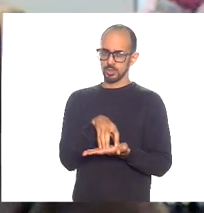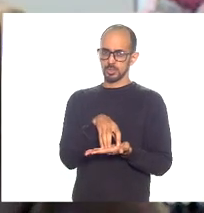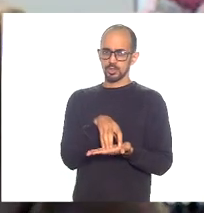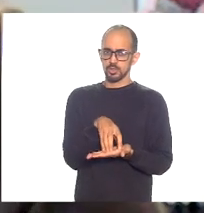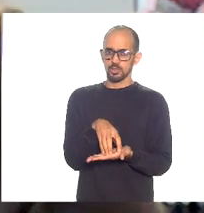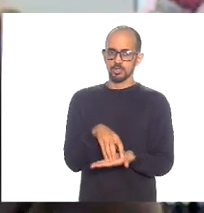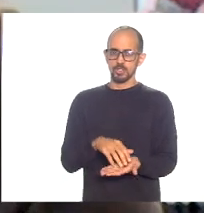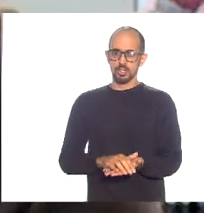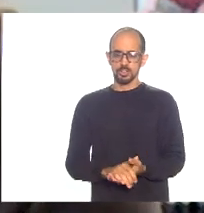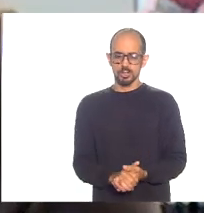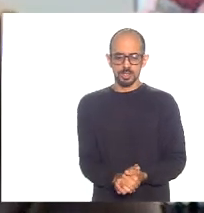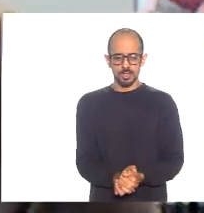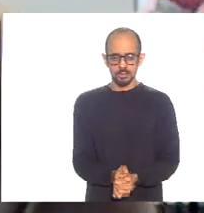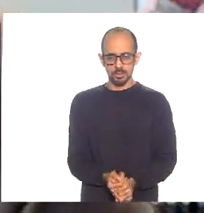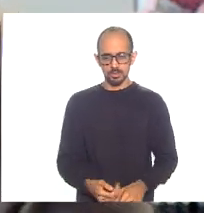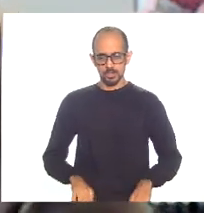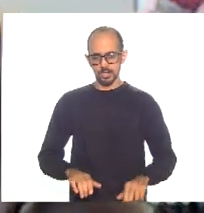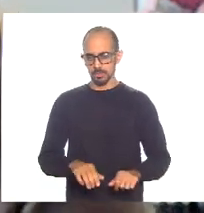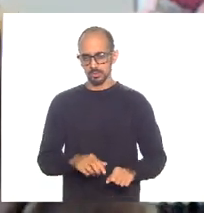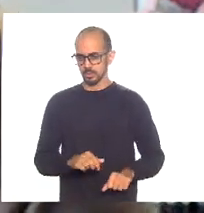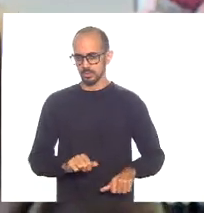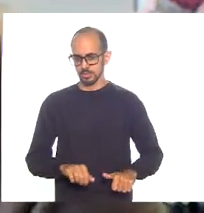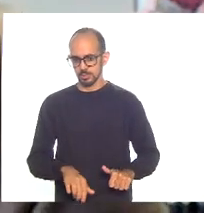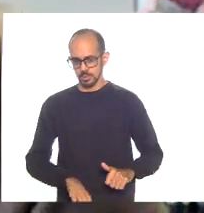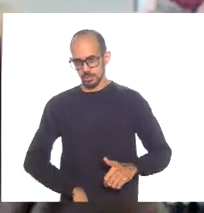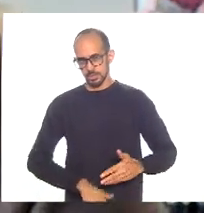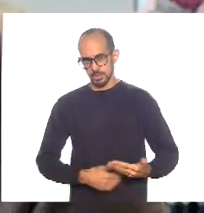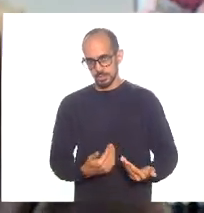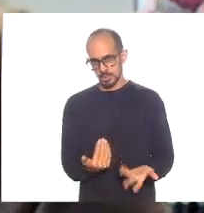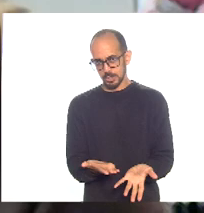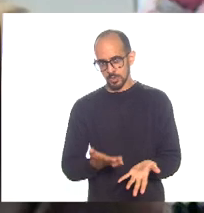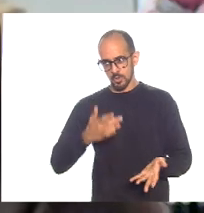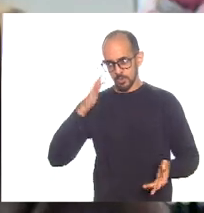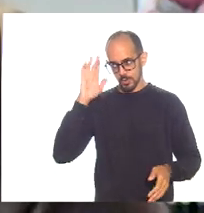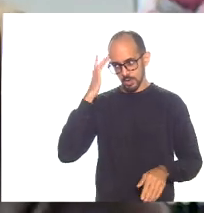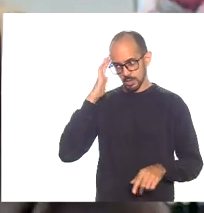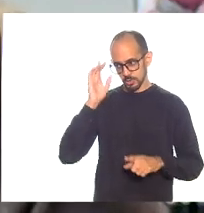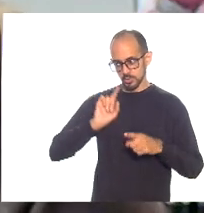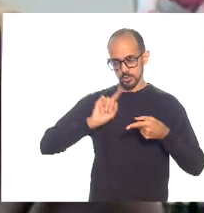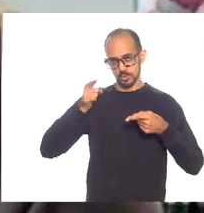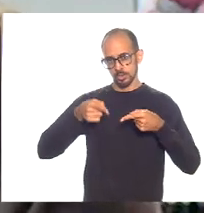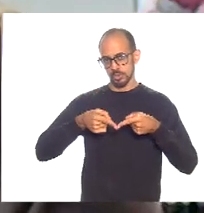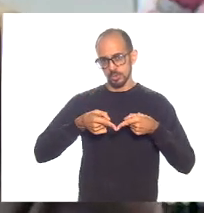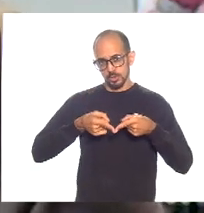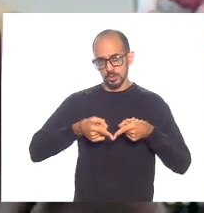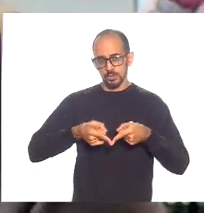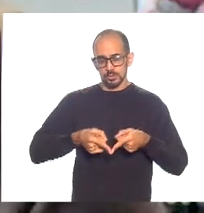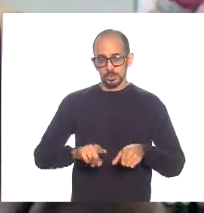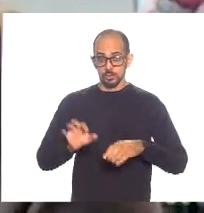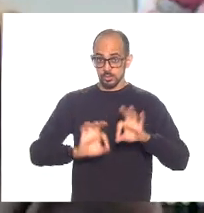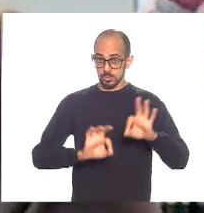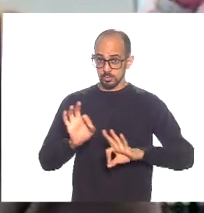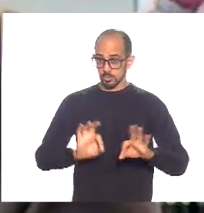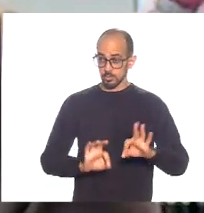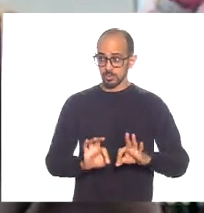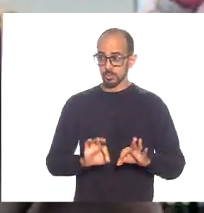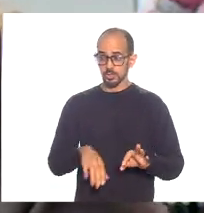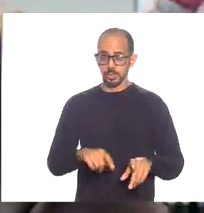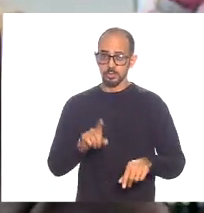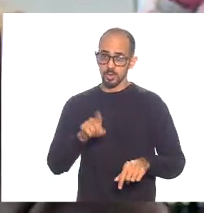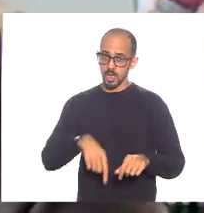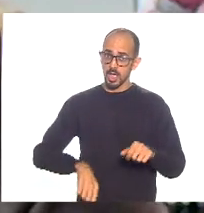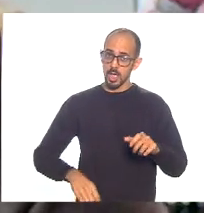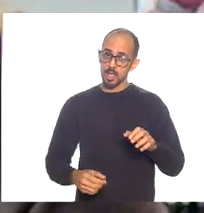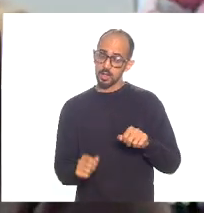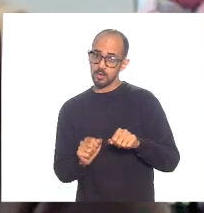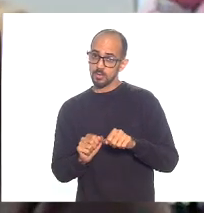do estado do Rio de Janeiro. Acho que o objetivo desse projeto, de se desenhar algum tipo